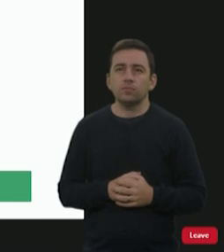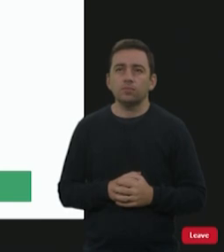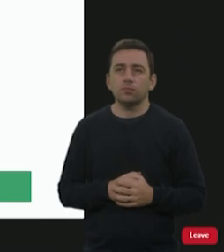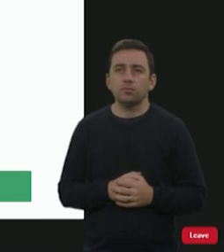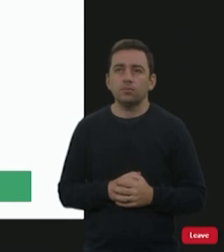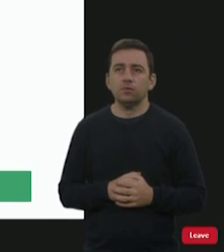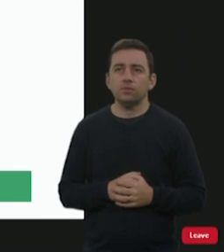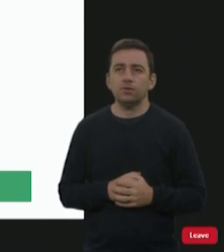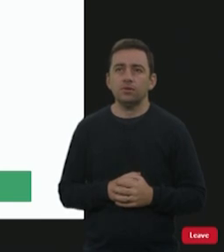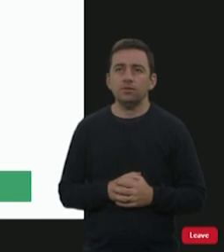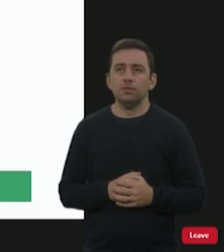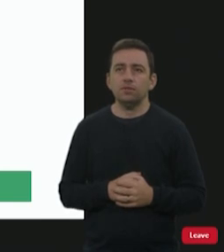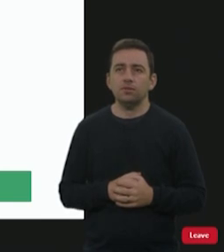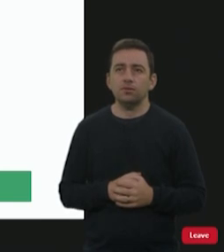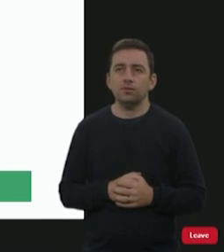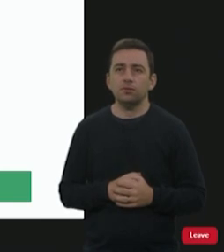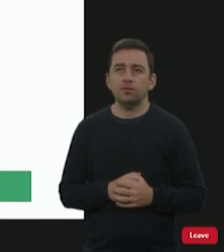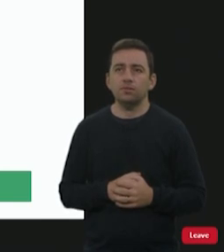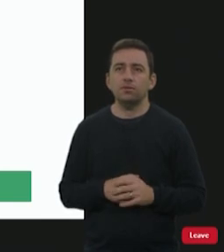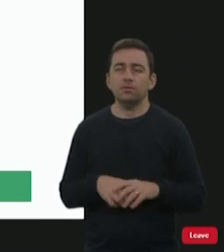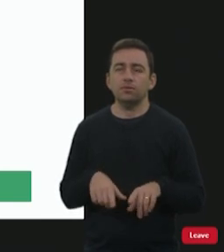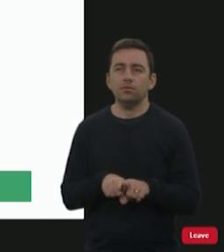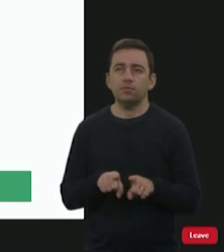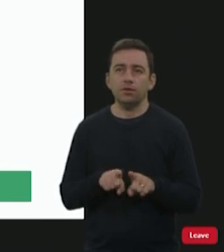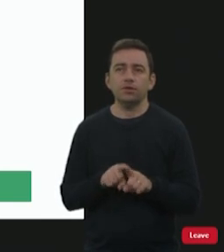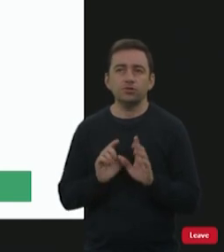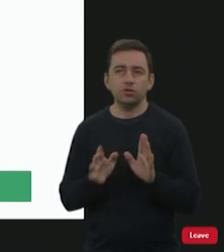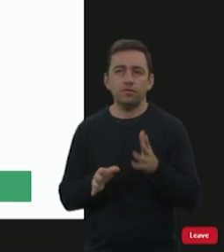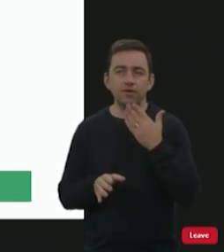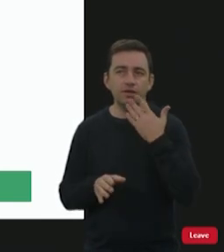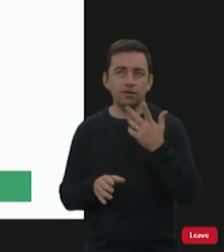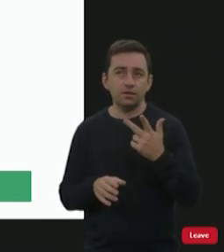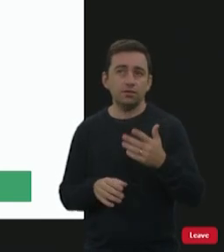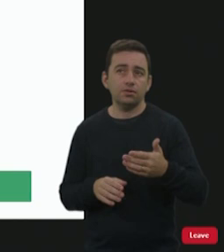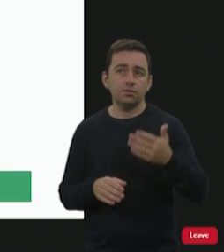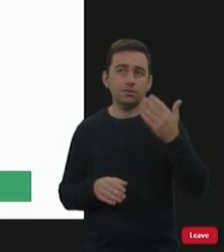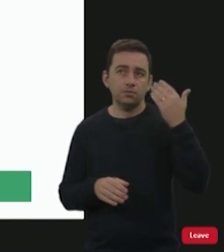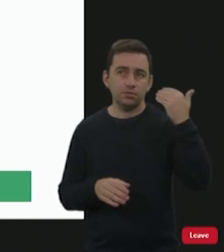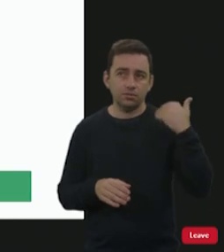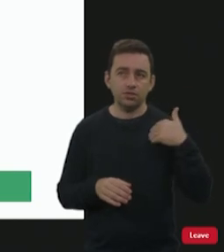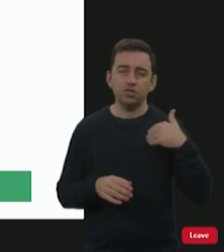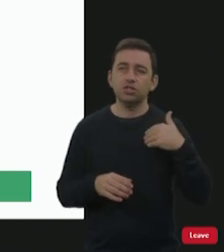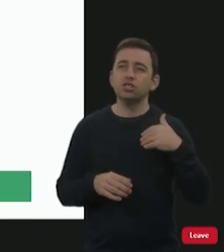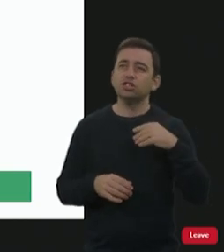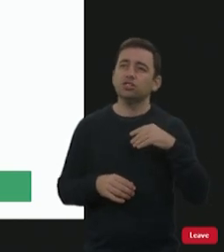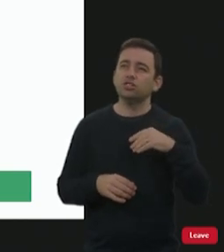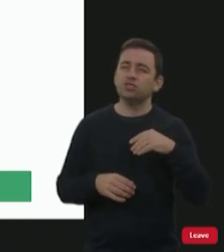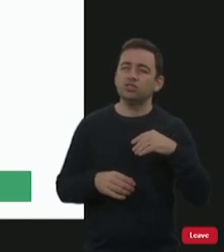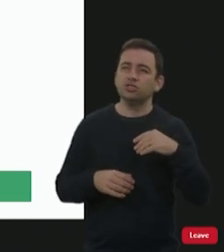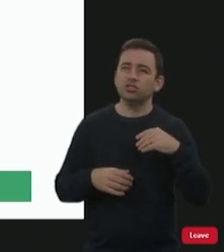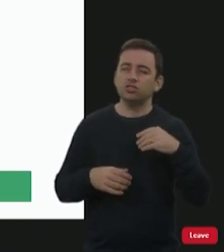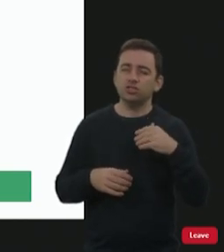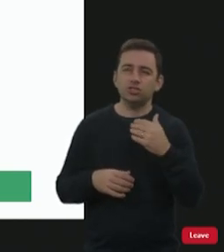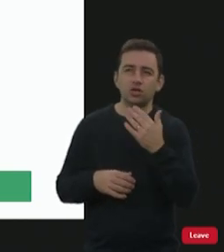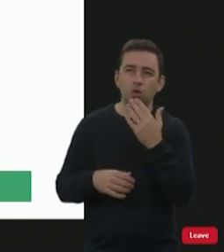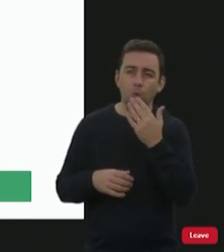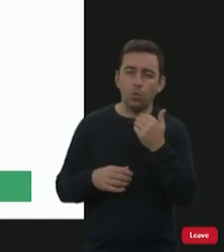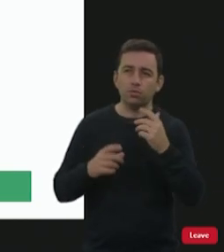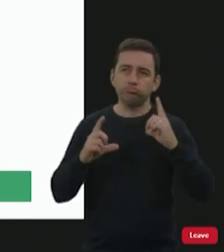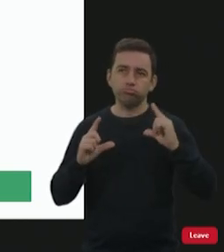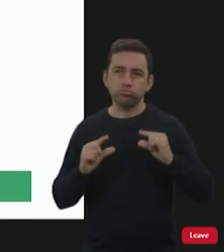monoinsaturados. E, como eu disse anteriormente, a dieta e as correções de vida podem melhorar em